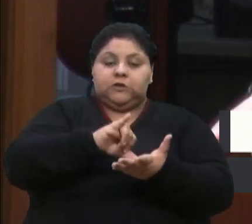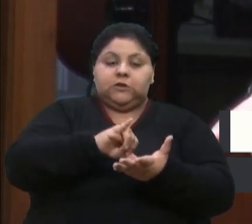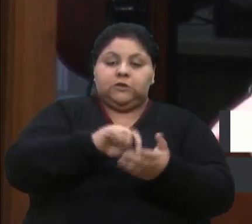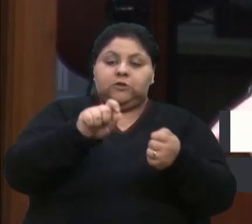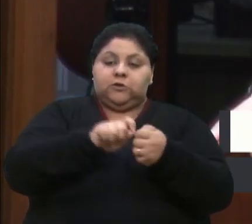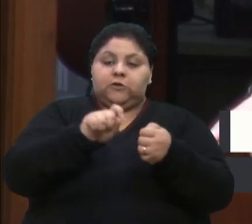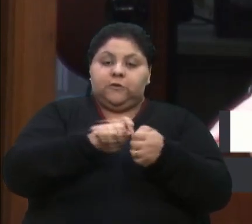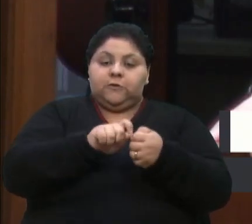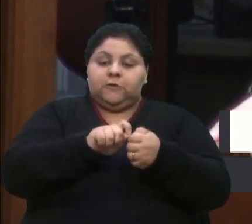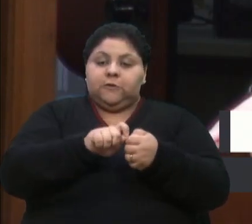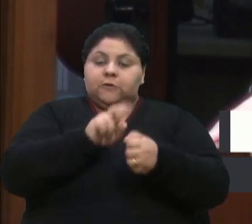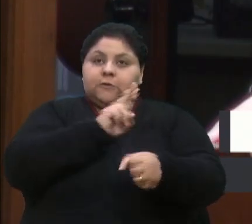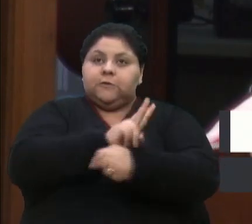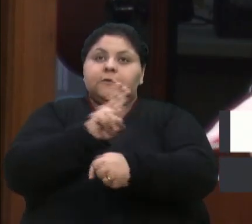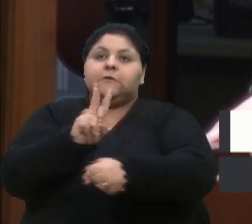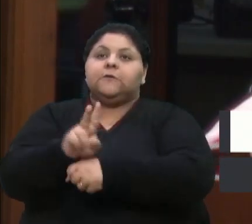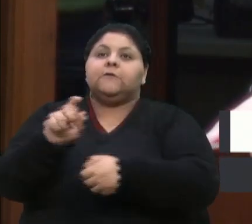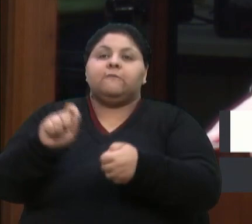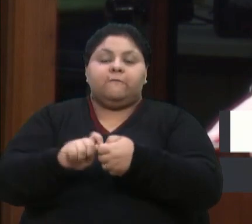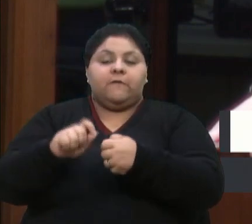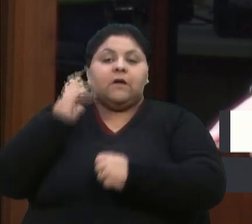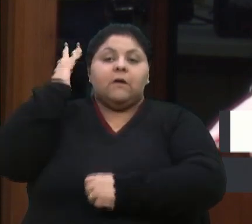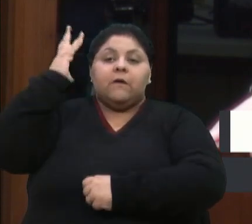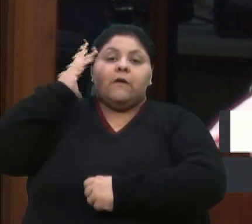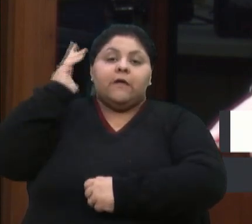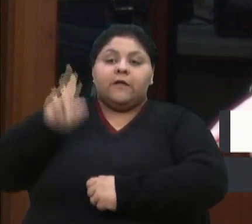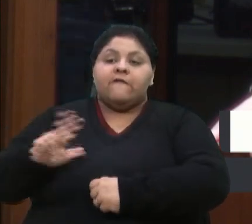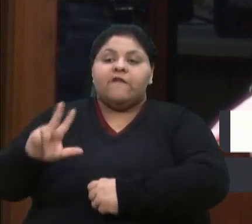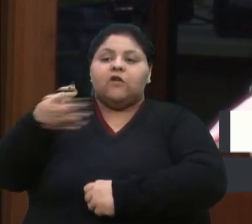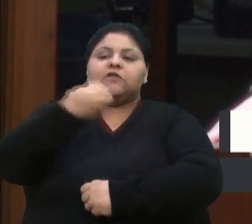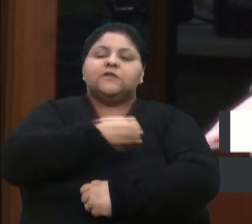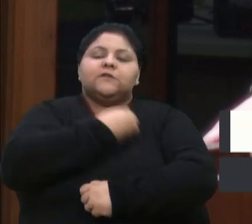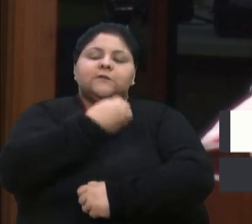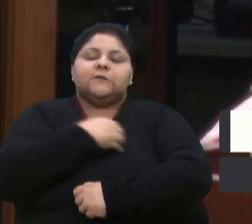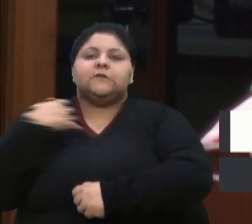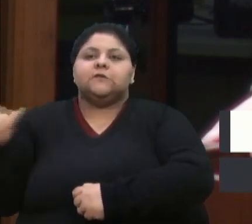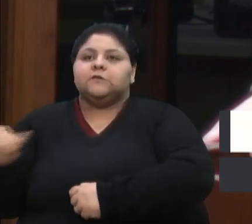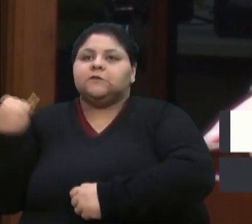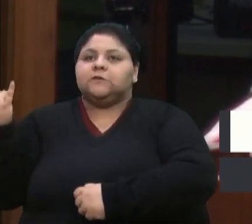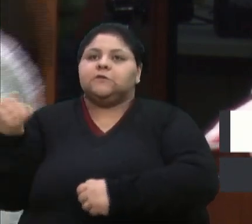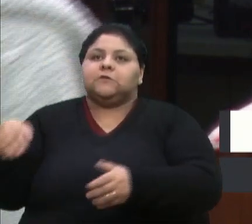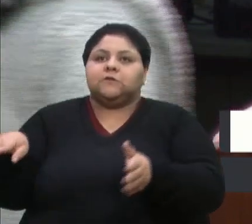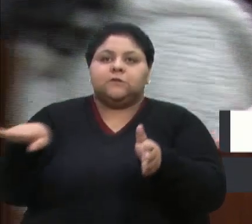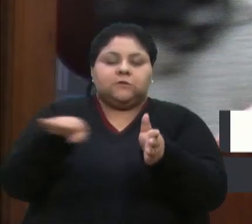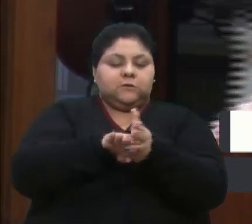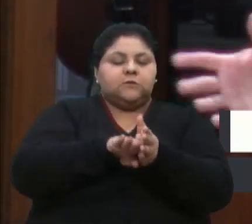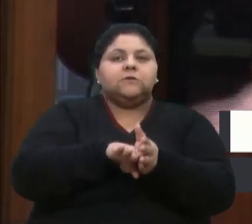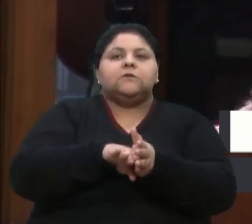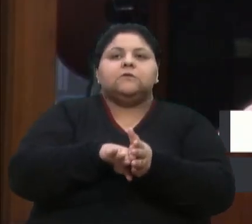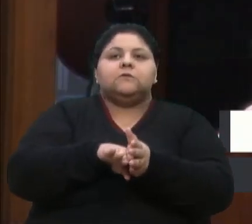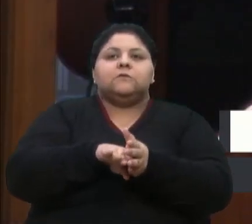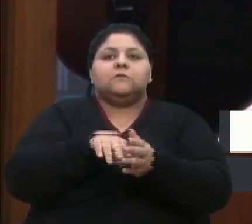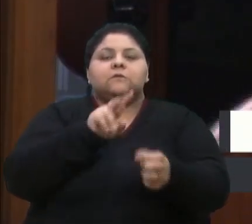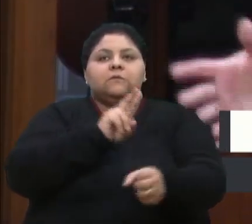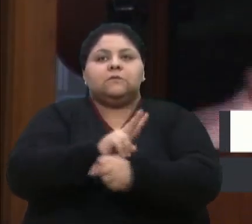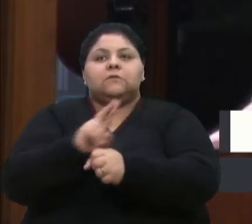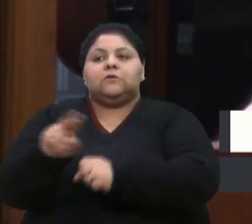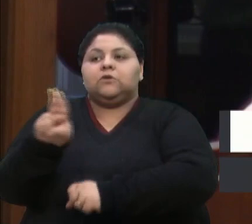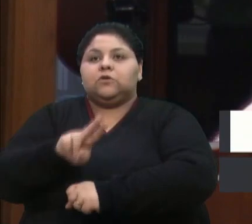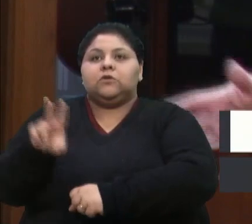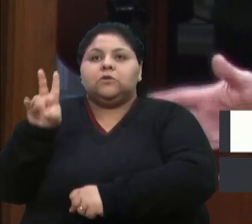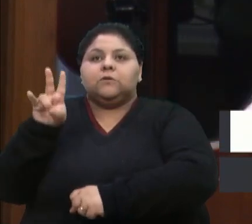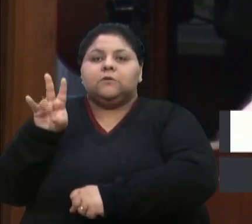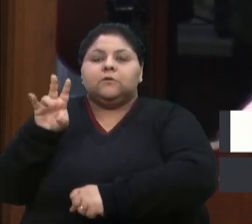das palestras de valorização da vida. Então, é importante também nós trazermos que eles tratam de prevenção do uso de drogas,